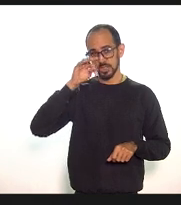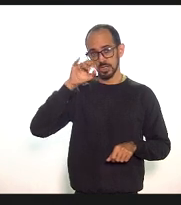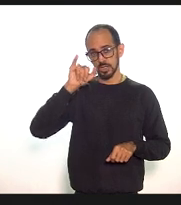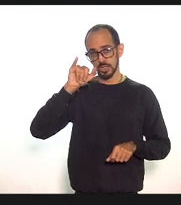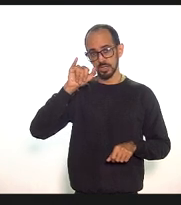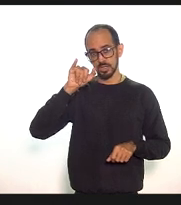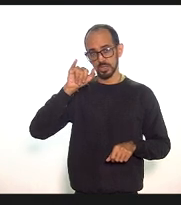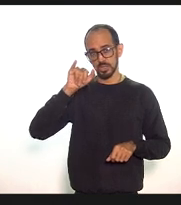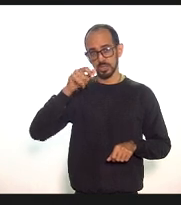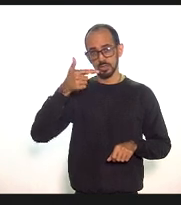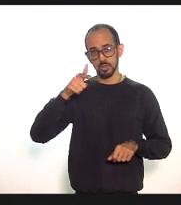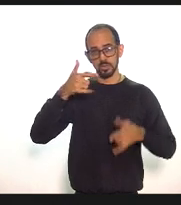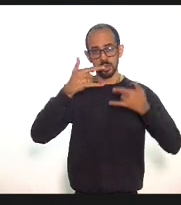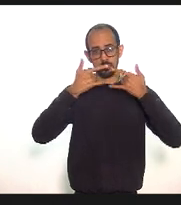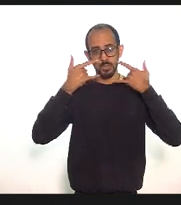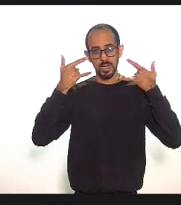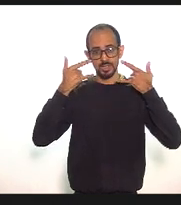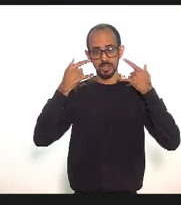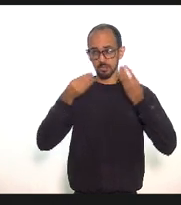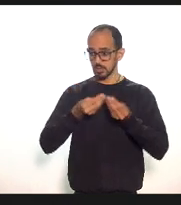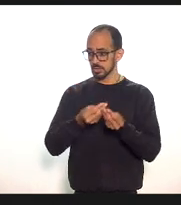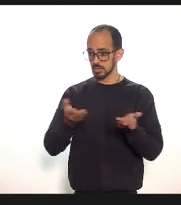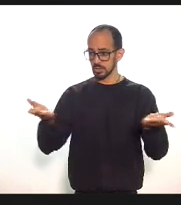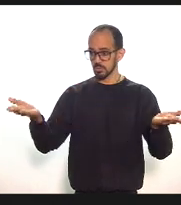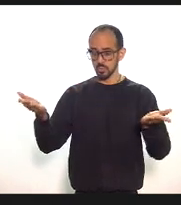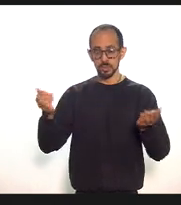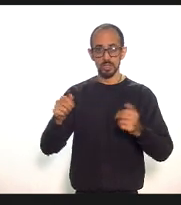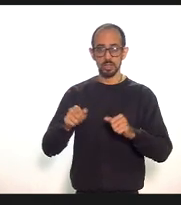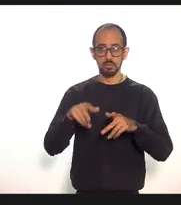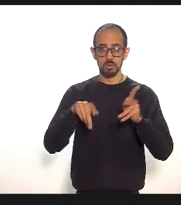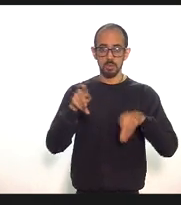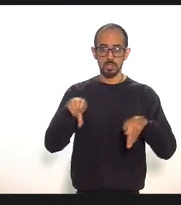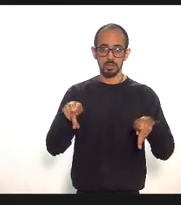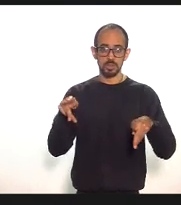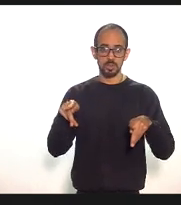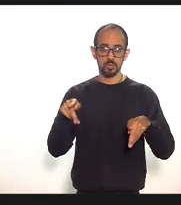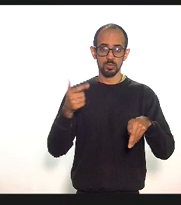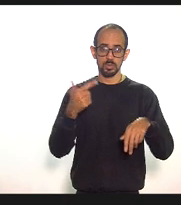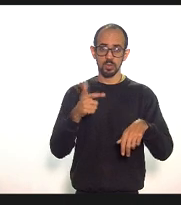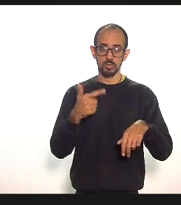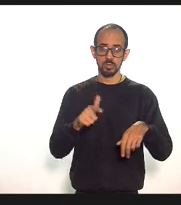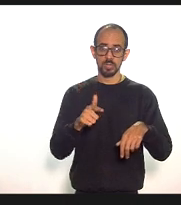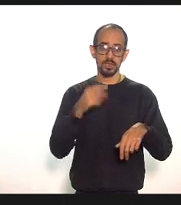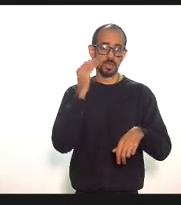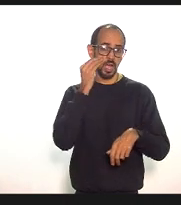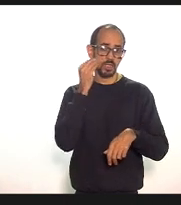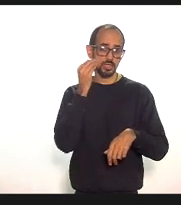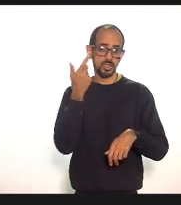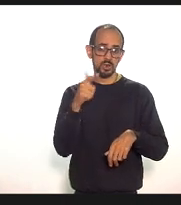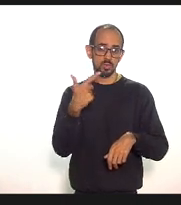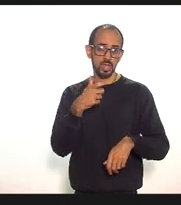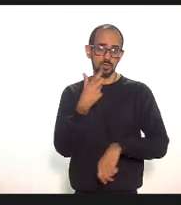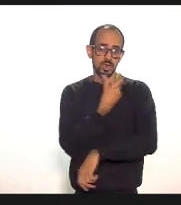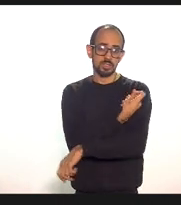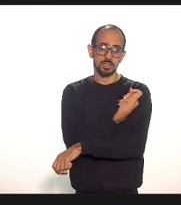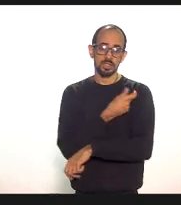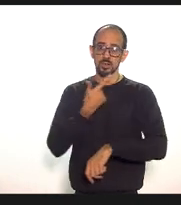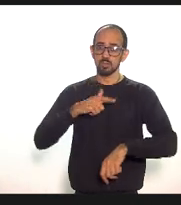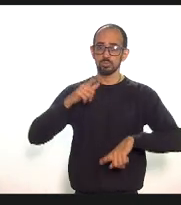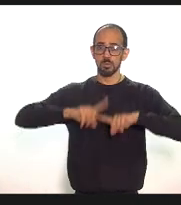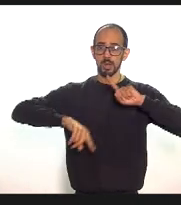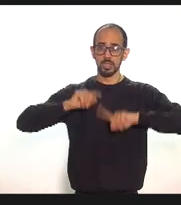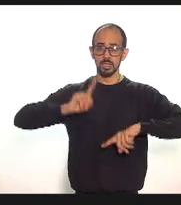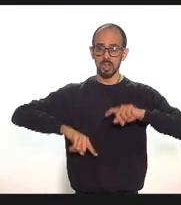ser distribuída para a população, que não tem teste, que não tem vacina, que não tem insumos, que não